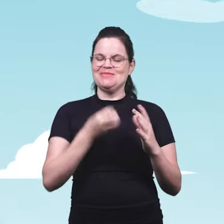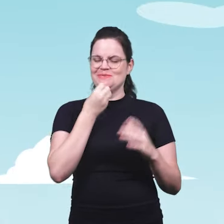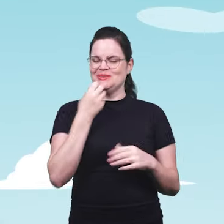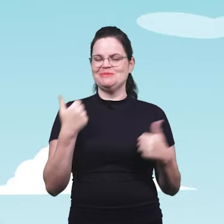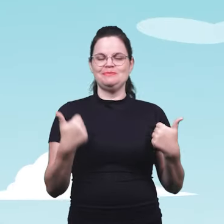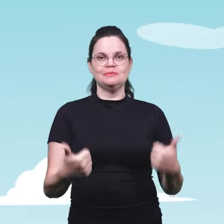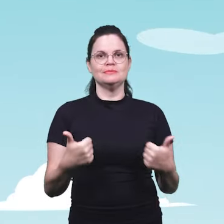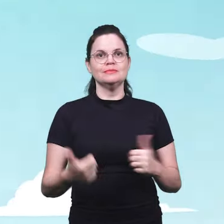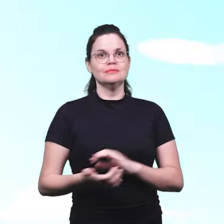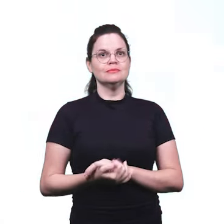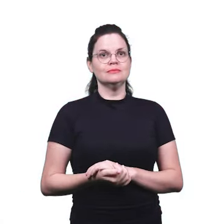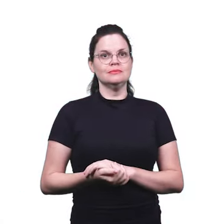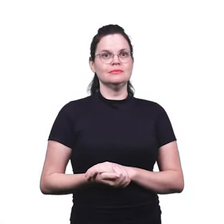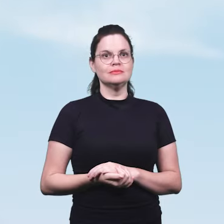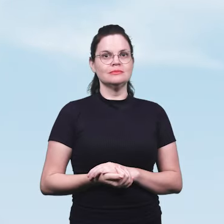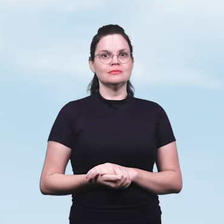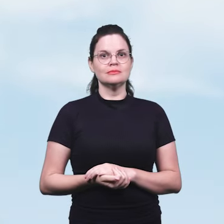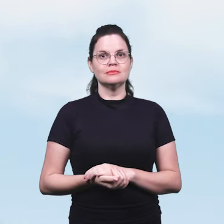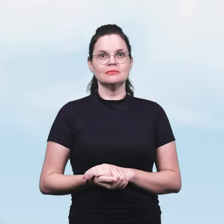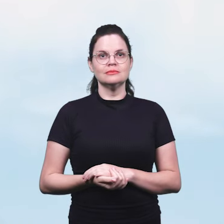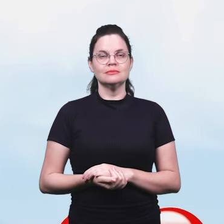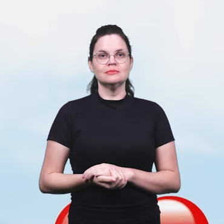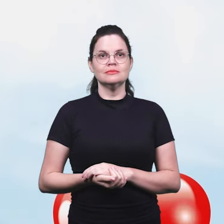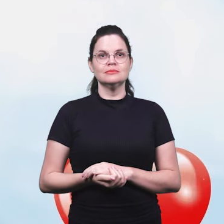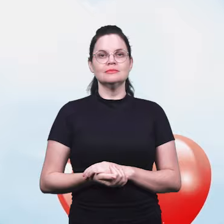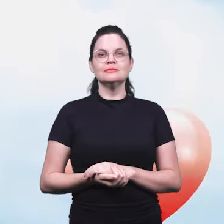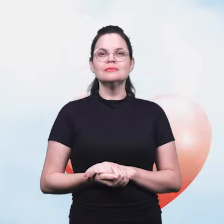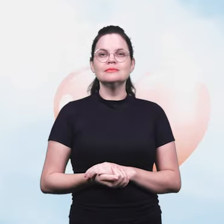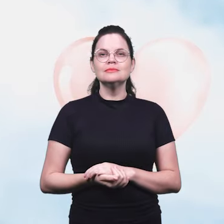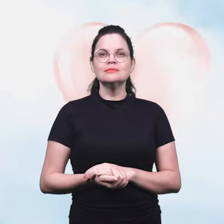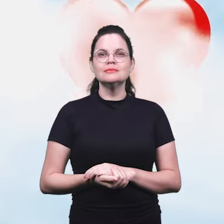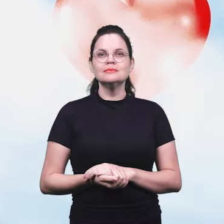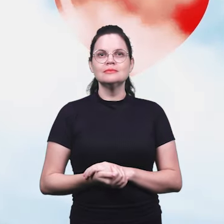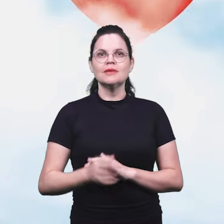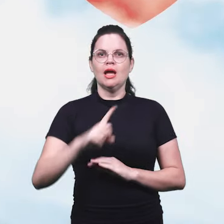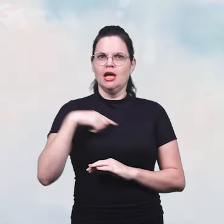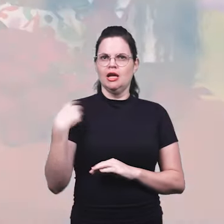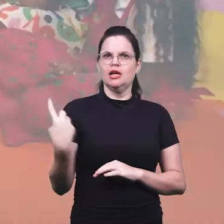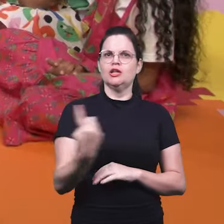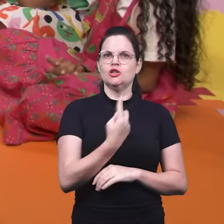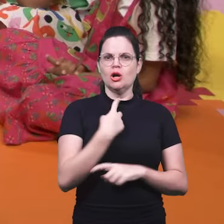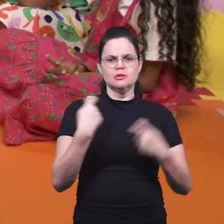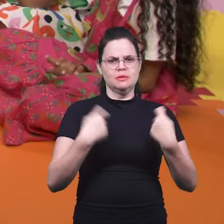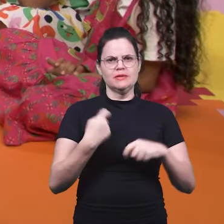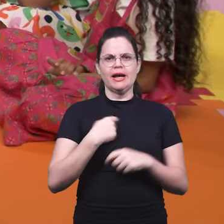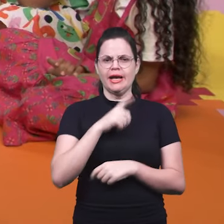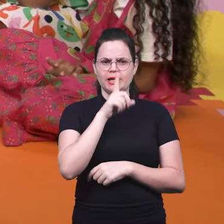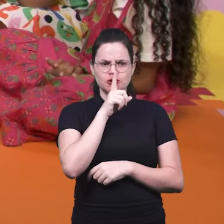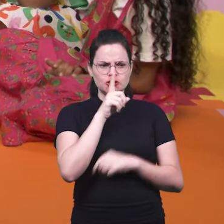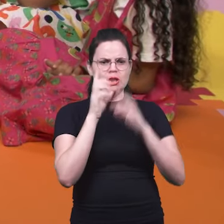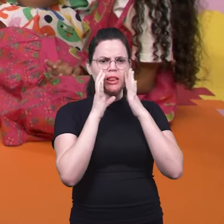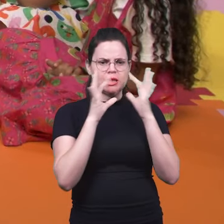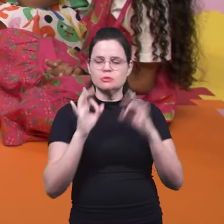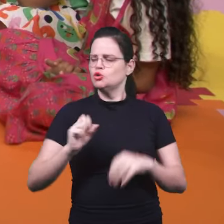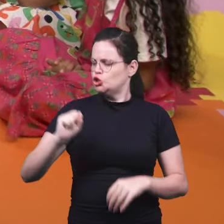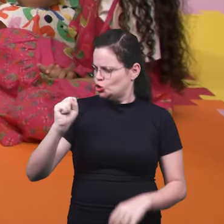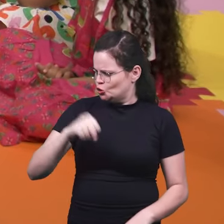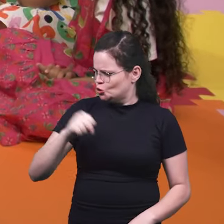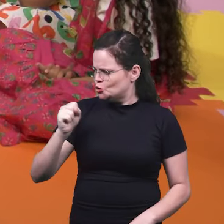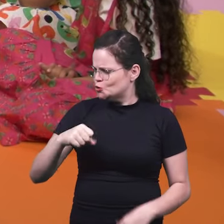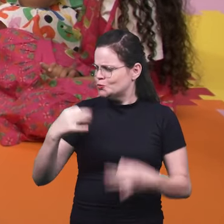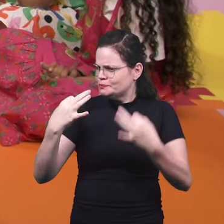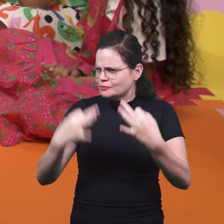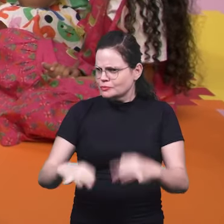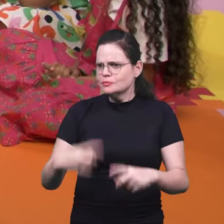muito bem a gente a gente ficar quietinho isso e prestando atenção né porque o Senhor